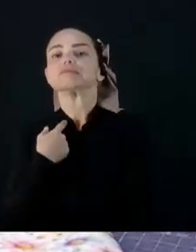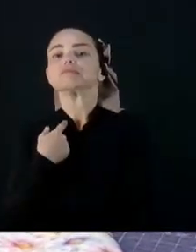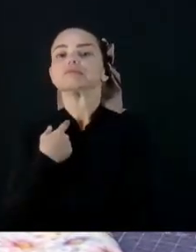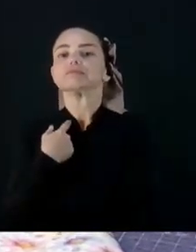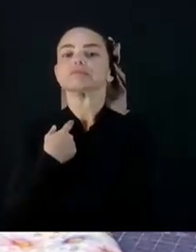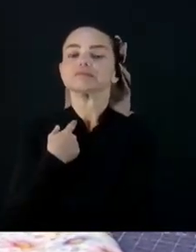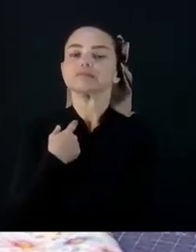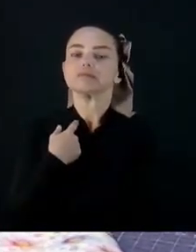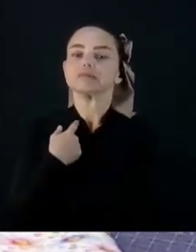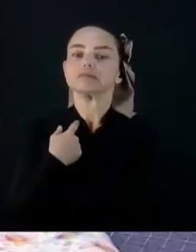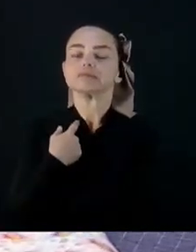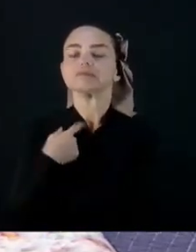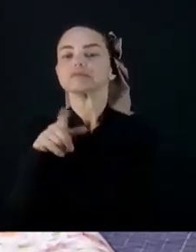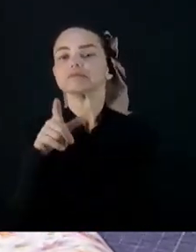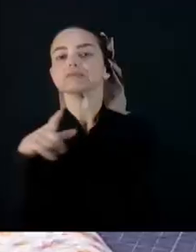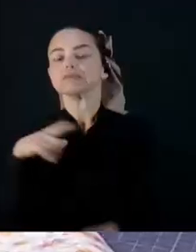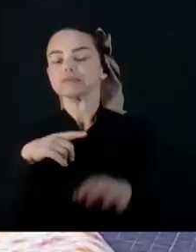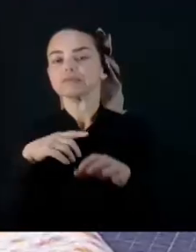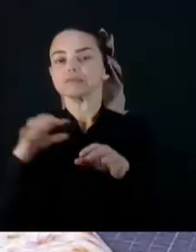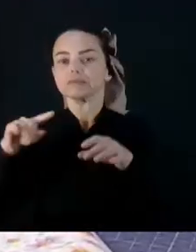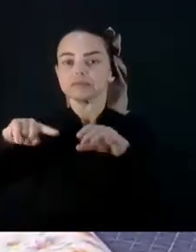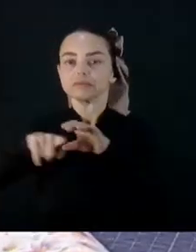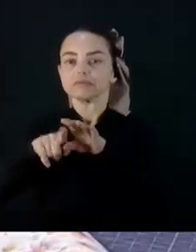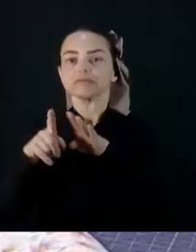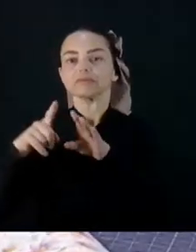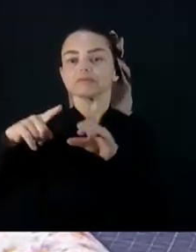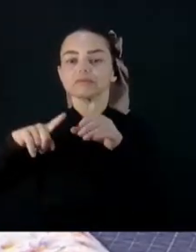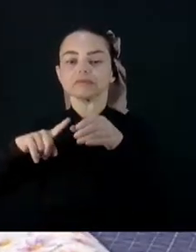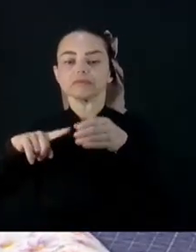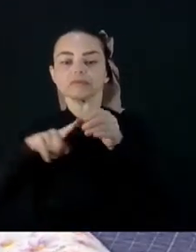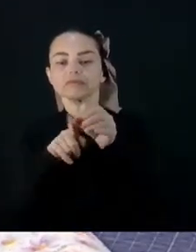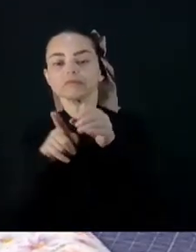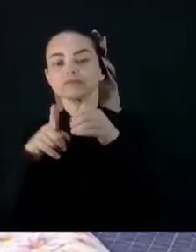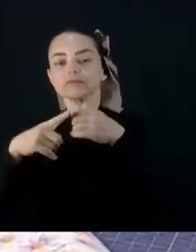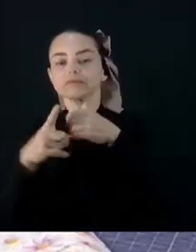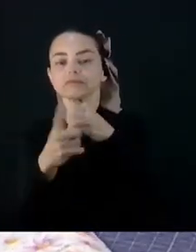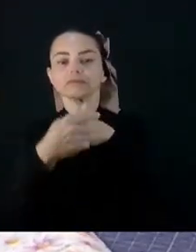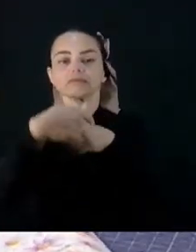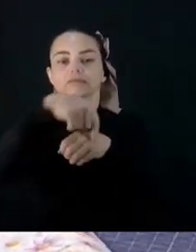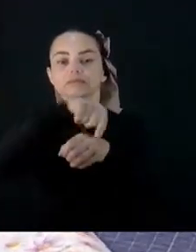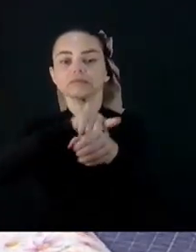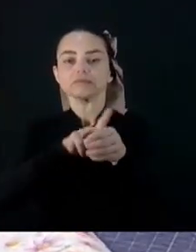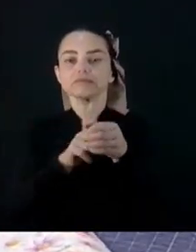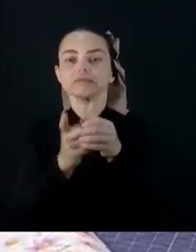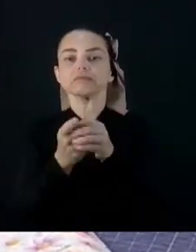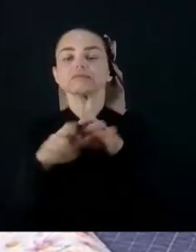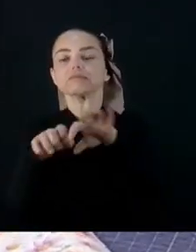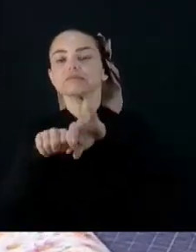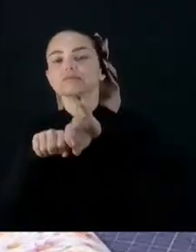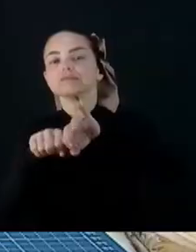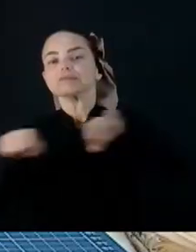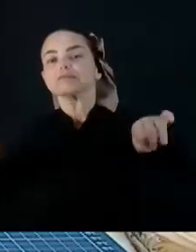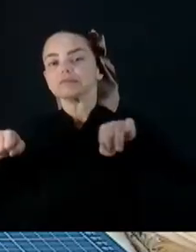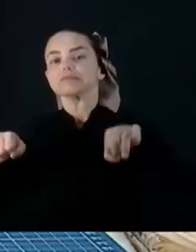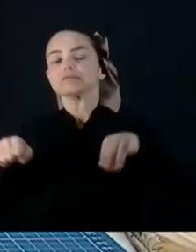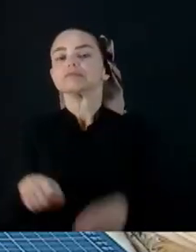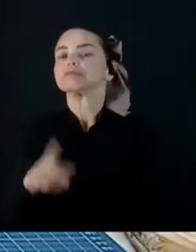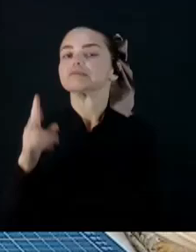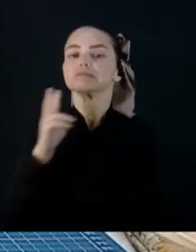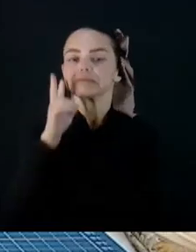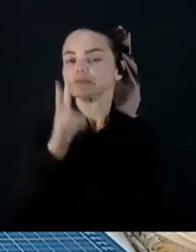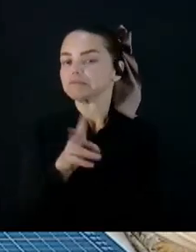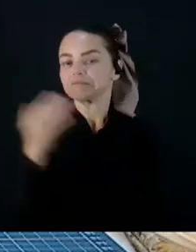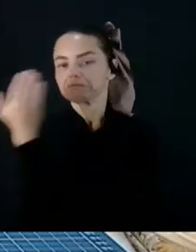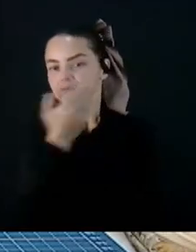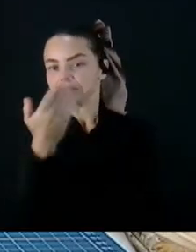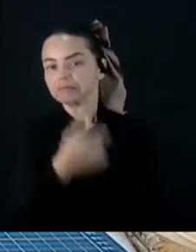E quando a gente põe o cordão aqui na beiradinha, não vai ficar o babadinho. Ele vai ficar aqui assim, franzidinho, mas a gente não vai ver esse frufruzinho em cima. Sim. Eu acho que fica bonitinho esse